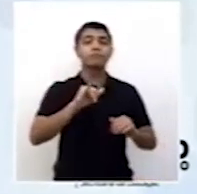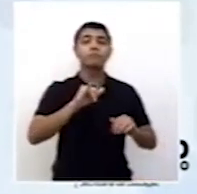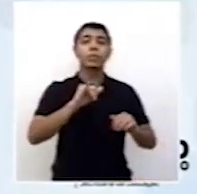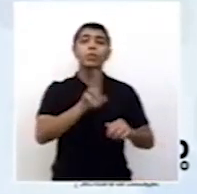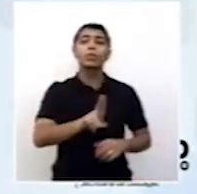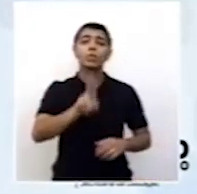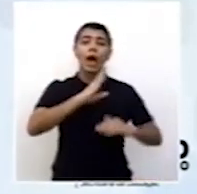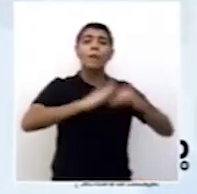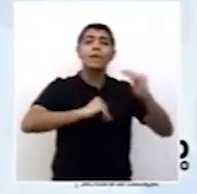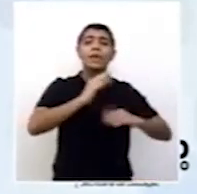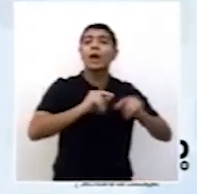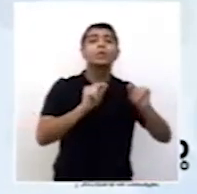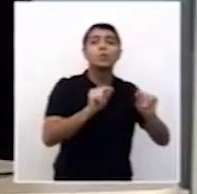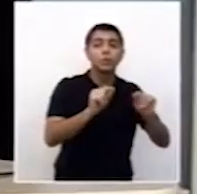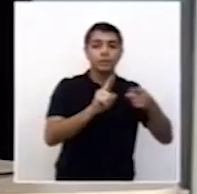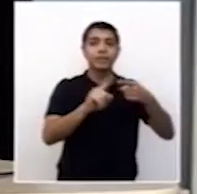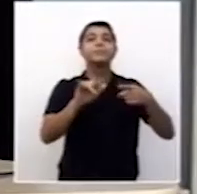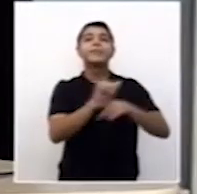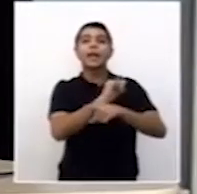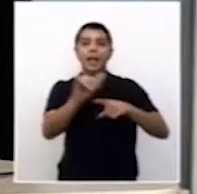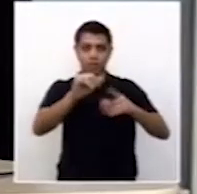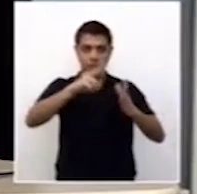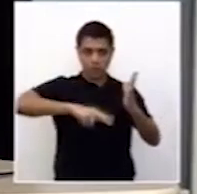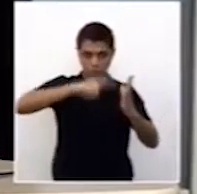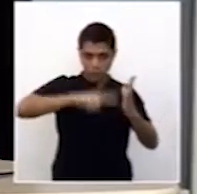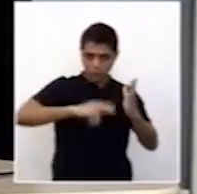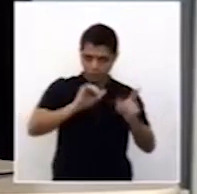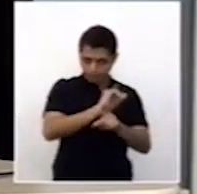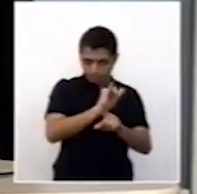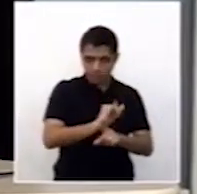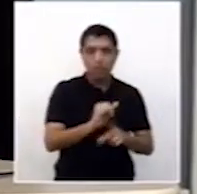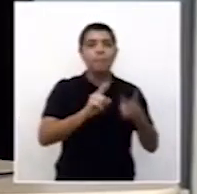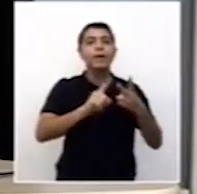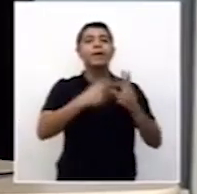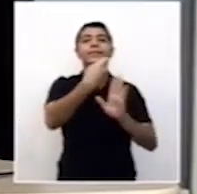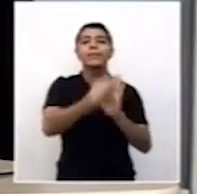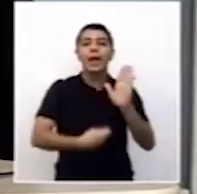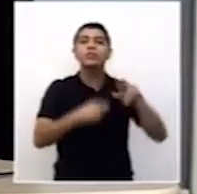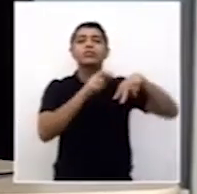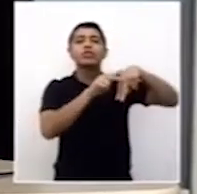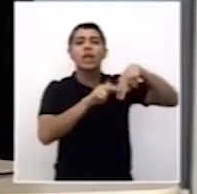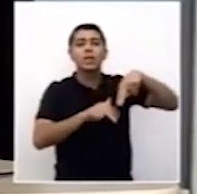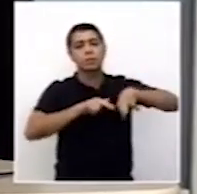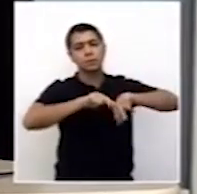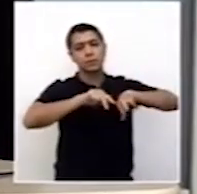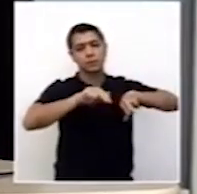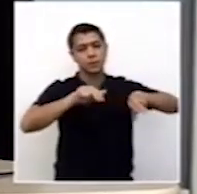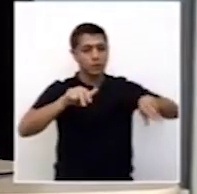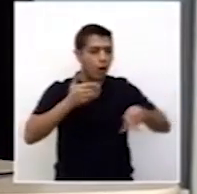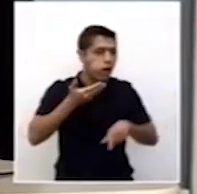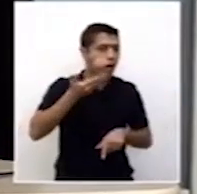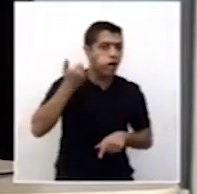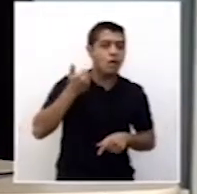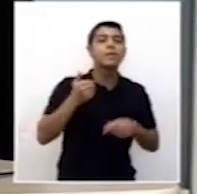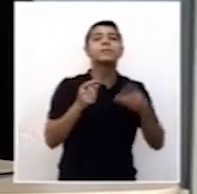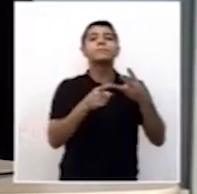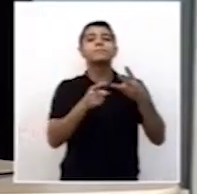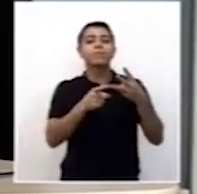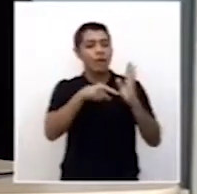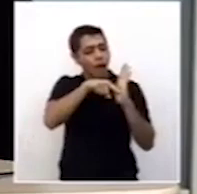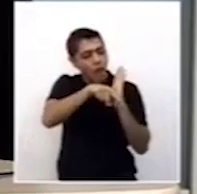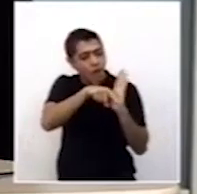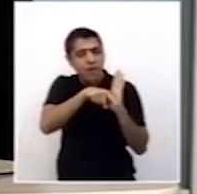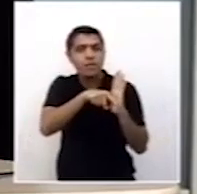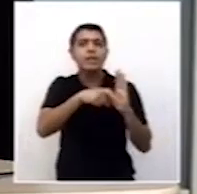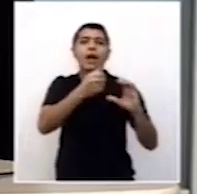leitura, compreender textos e gêneros variados, analisar a característica desse gênero textual e a produção,